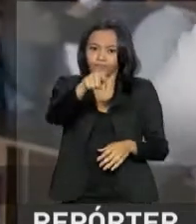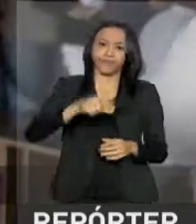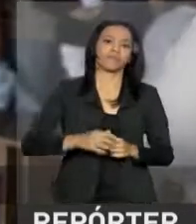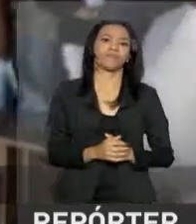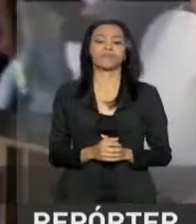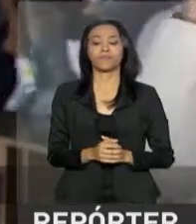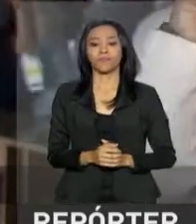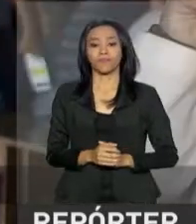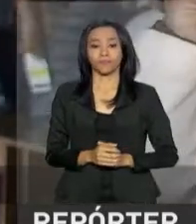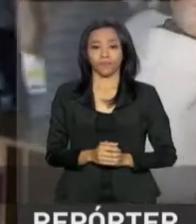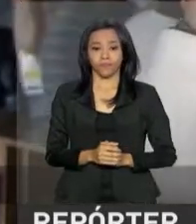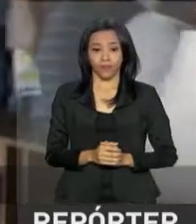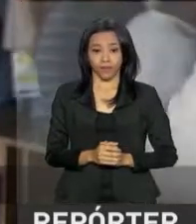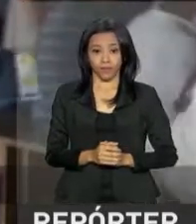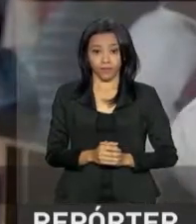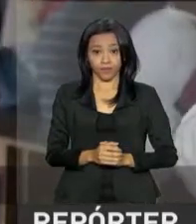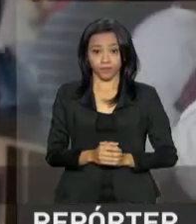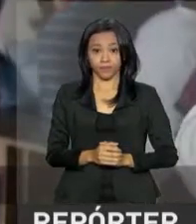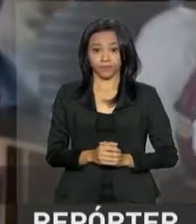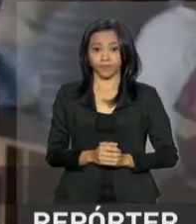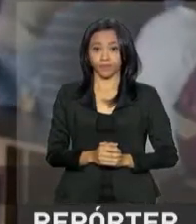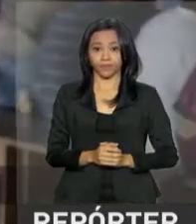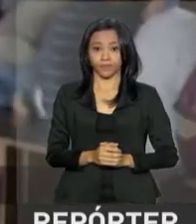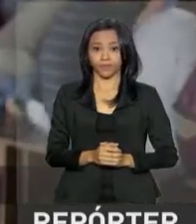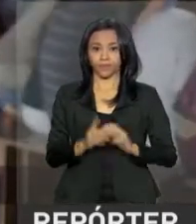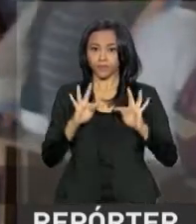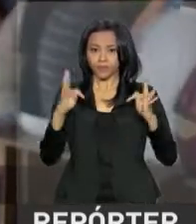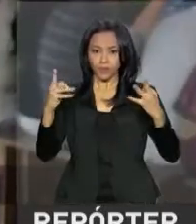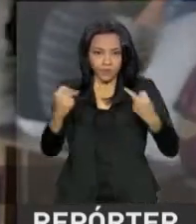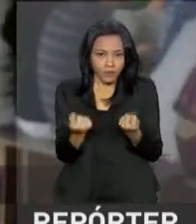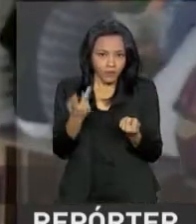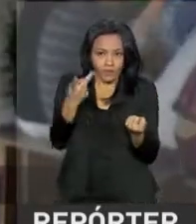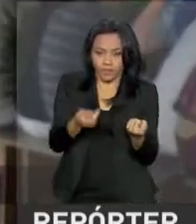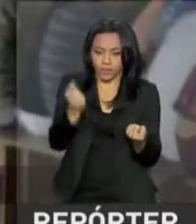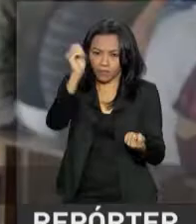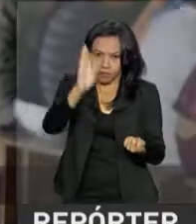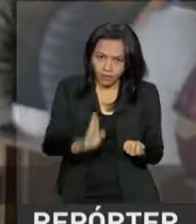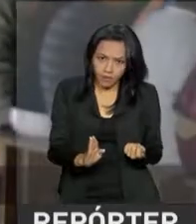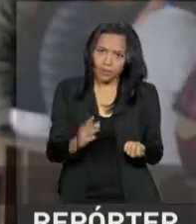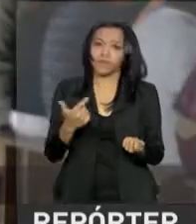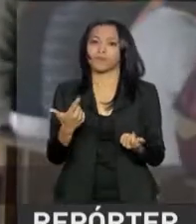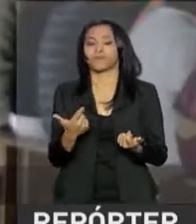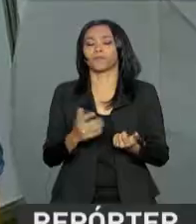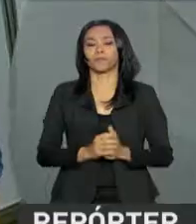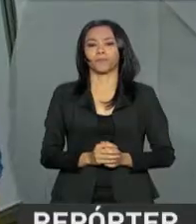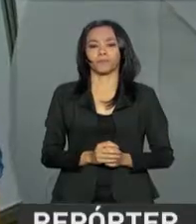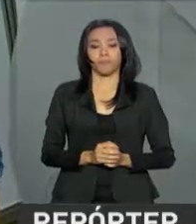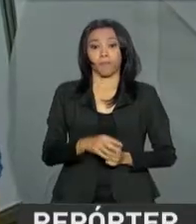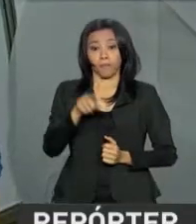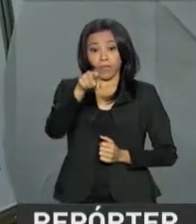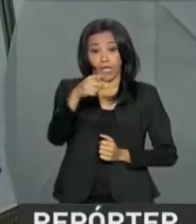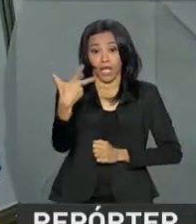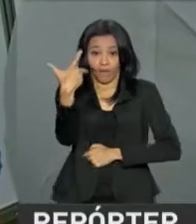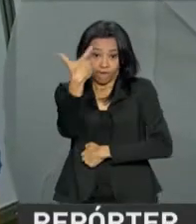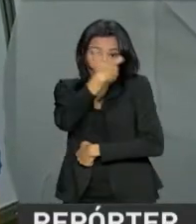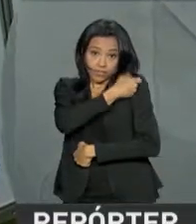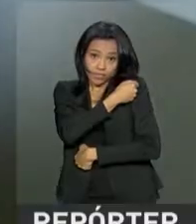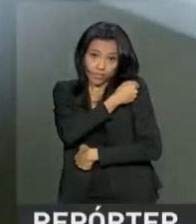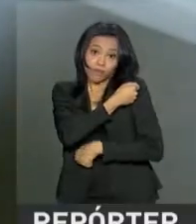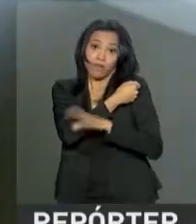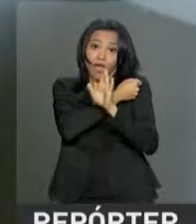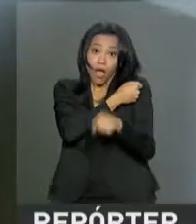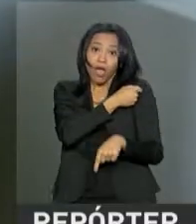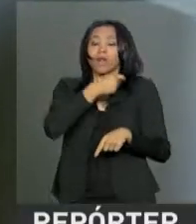é tolo melhorá lo aqui no brasil começou na mesma escola não é nova a vacinação é um dos